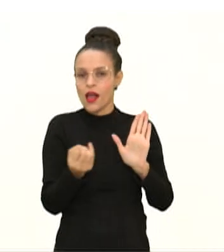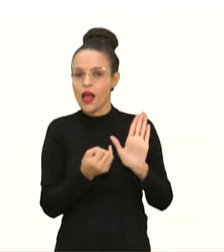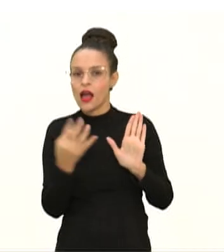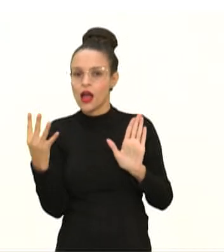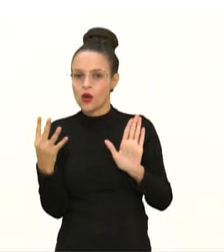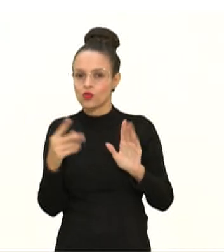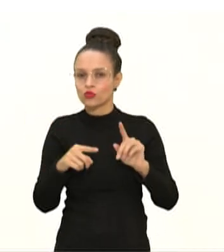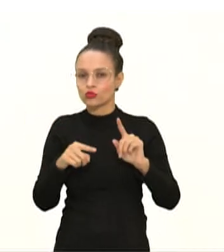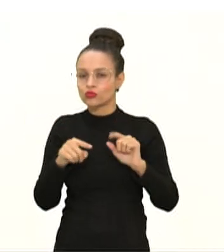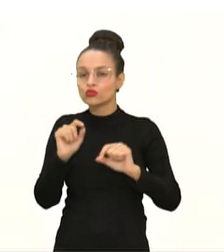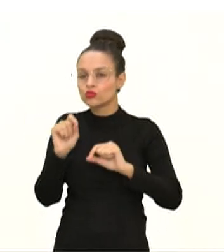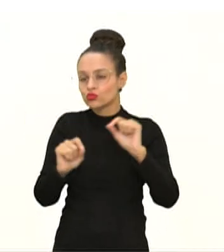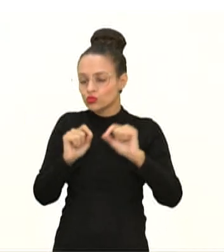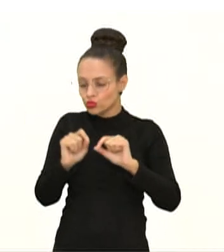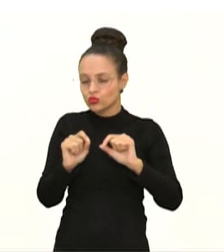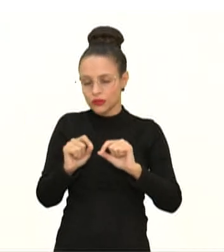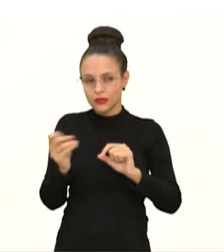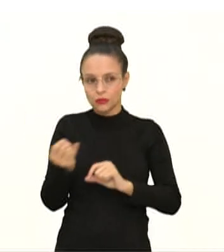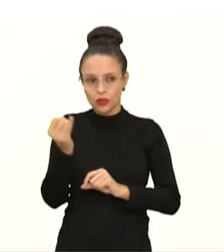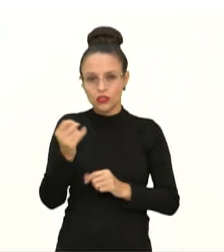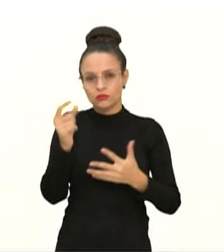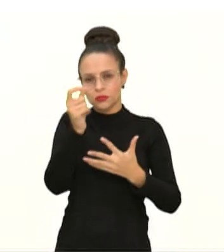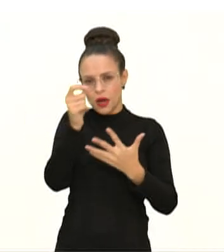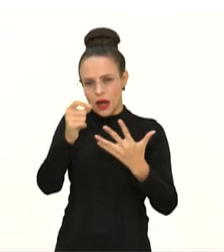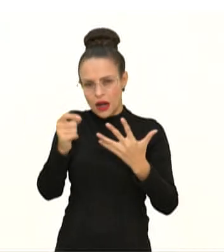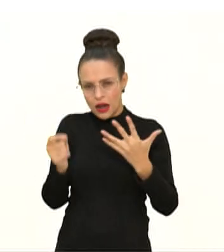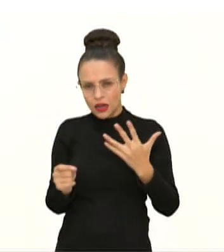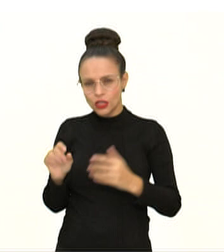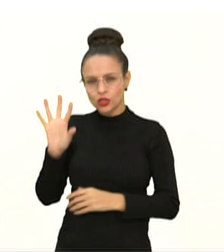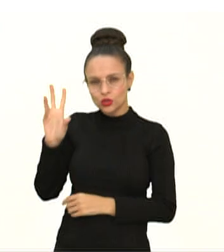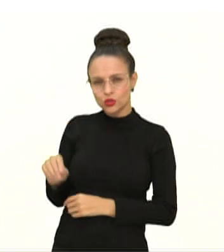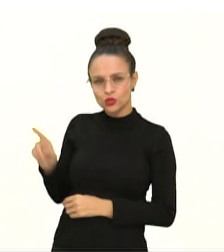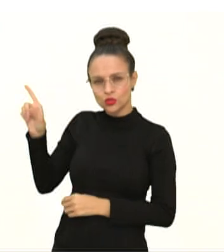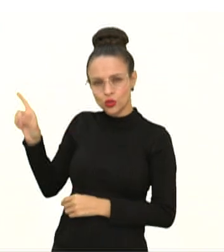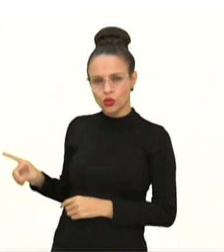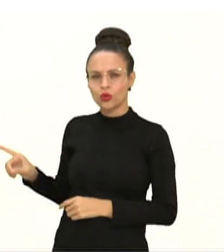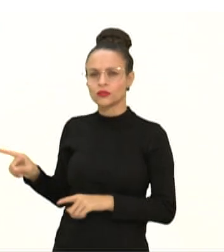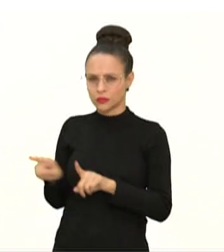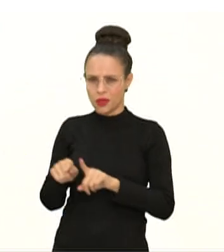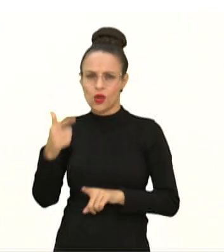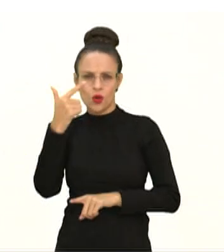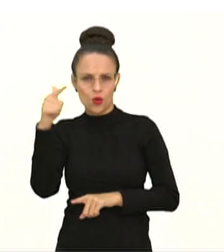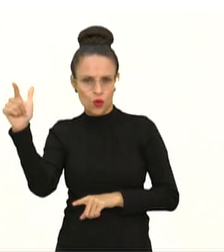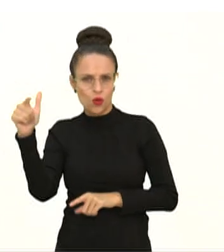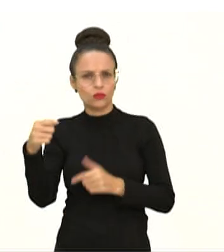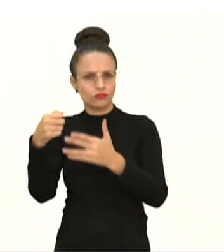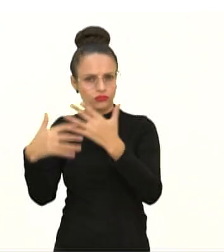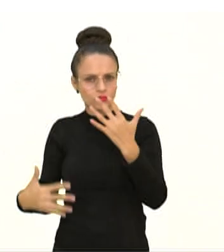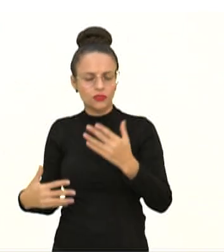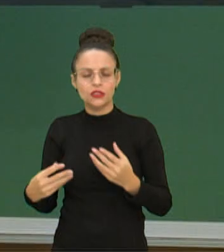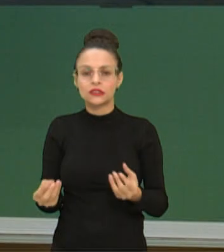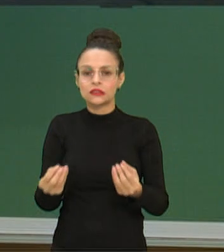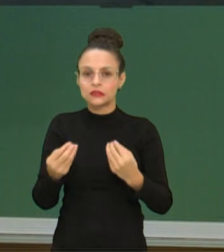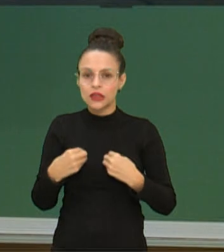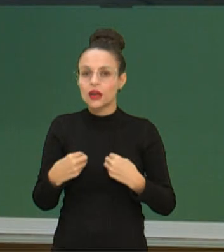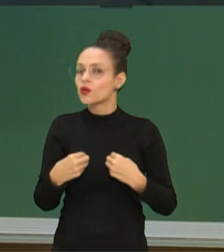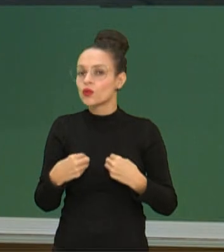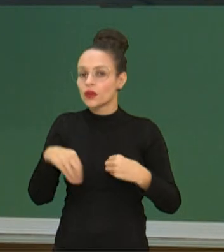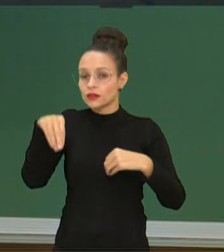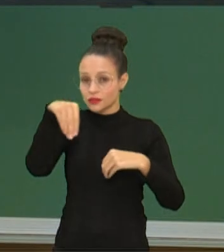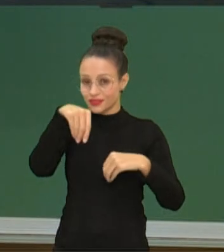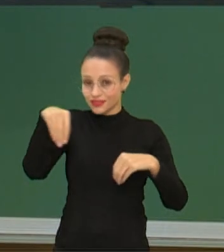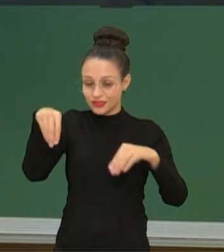elementos importantes, tá? E esses elementos todos, outros além desses, são fornecidos pelos sais